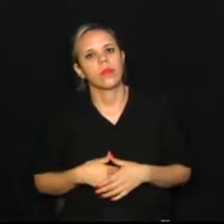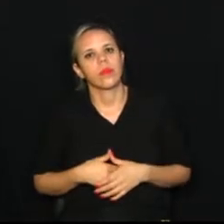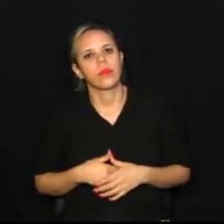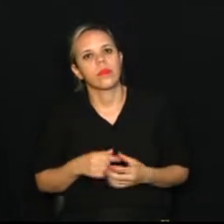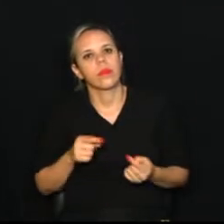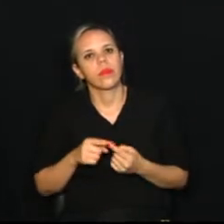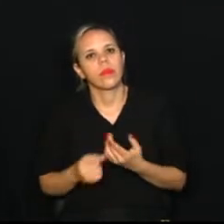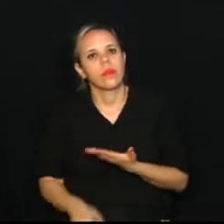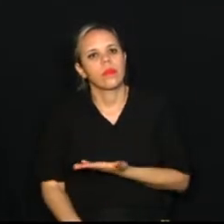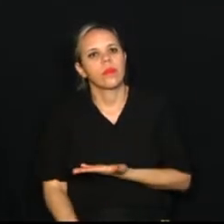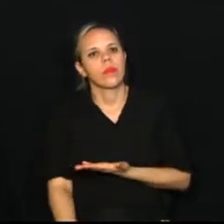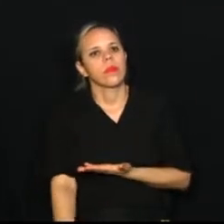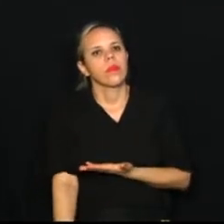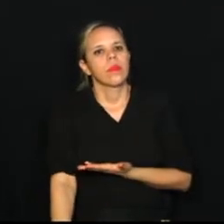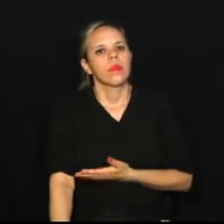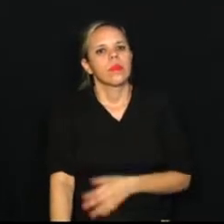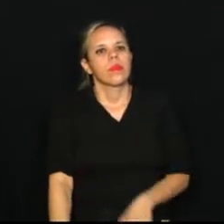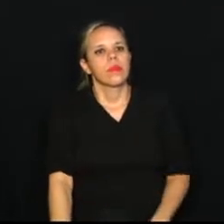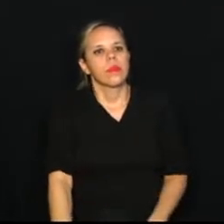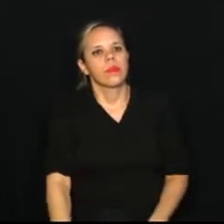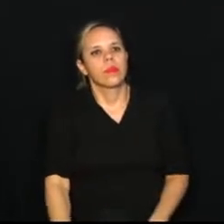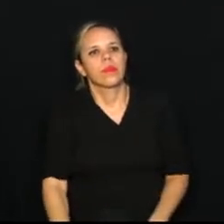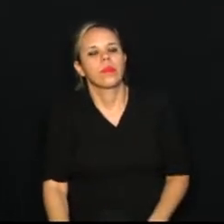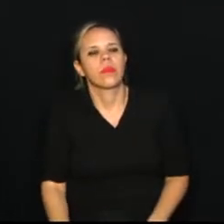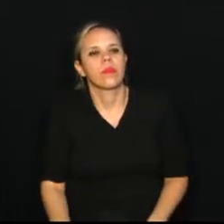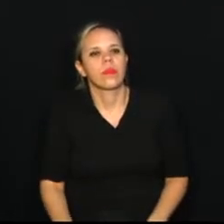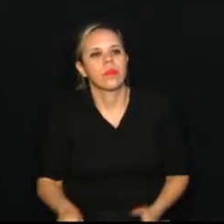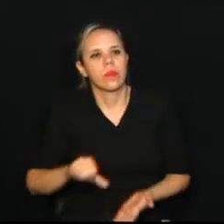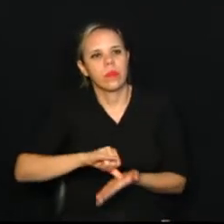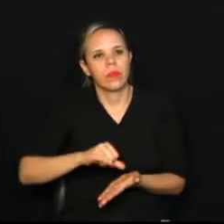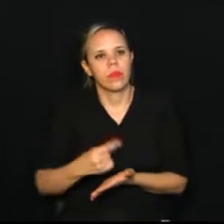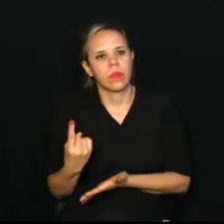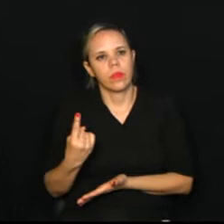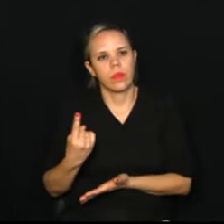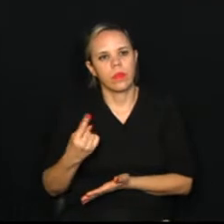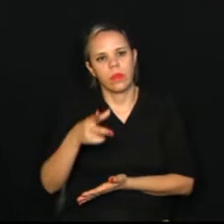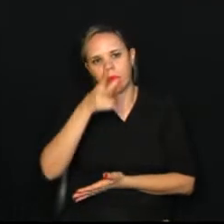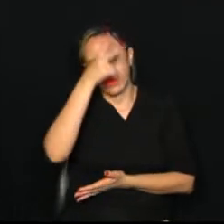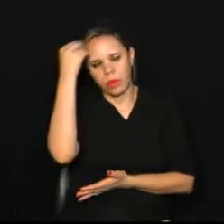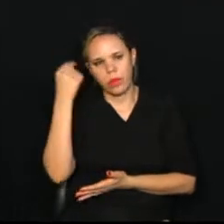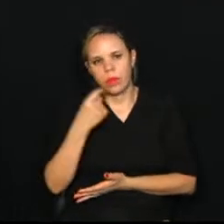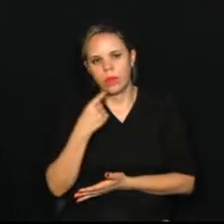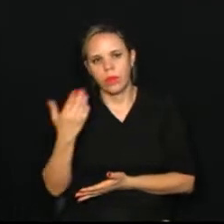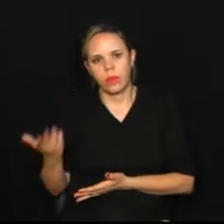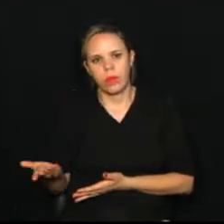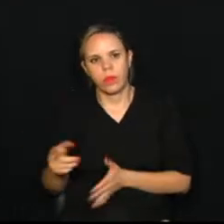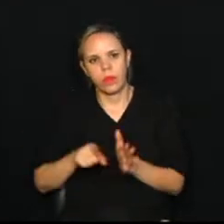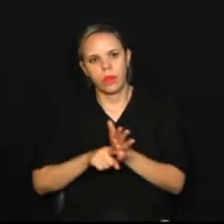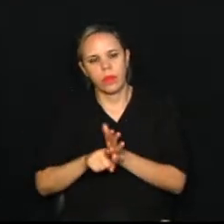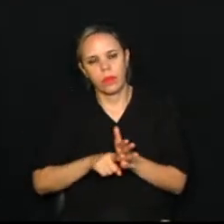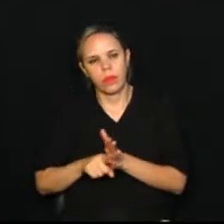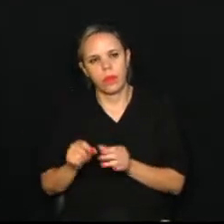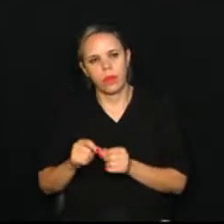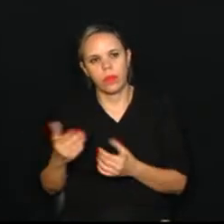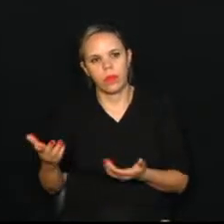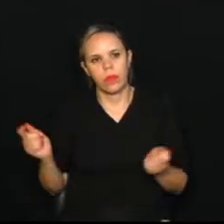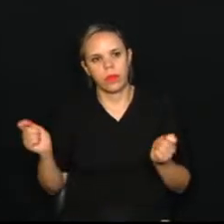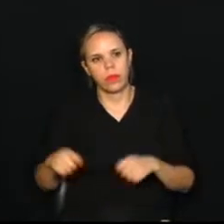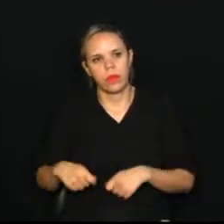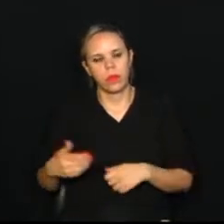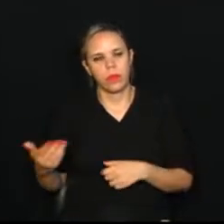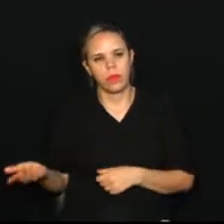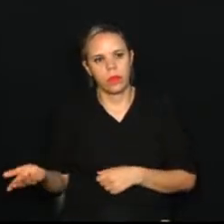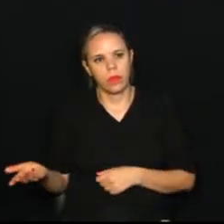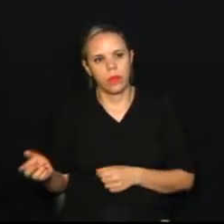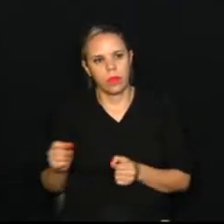direção. Nós estamos no Polo 1, a Prefeitura de Campinas estuda também a possibilidade